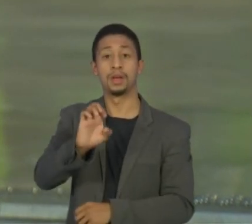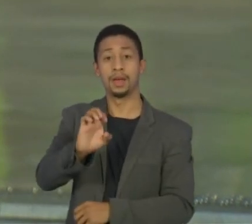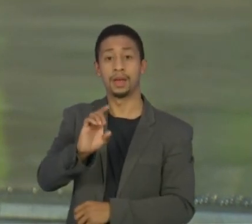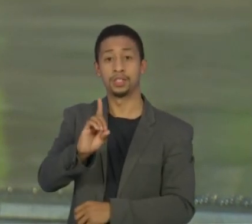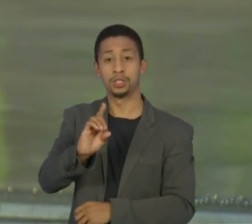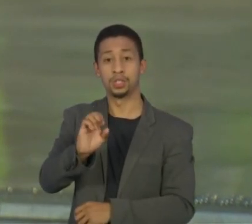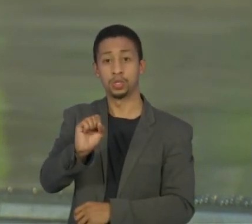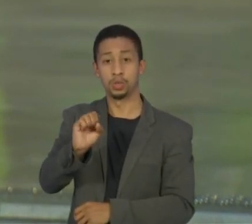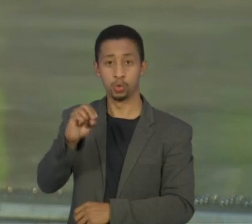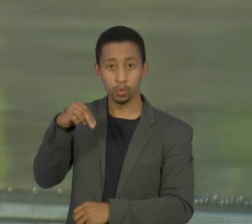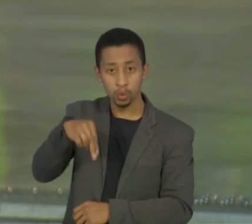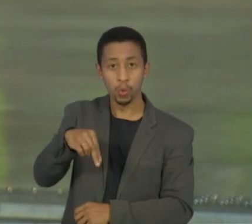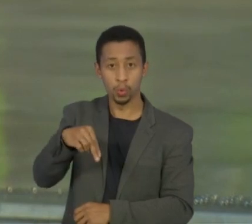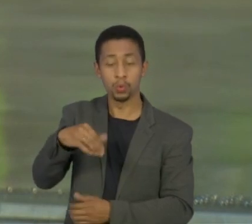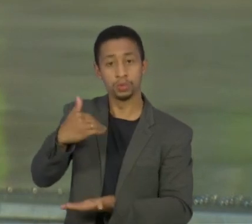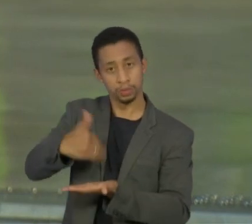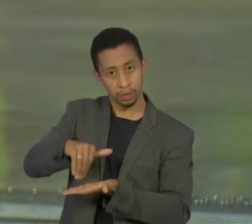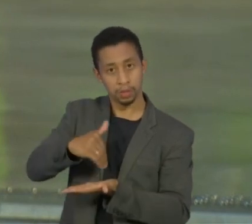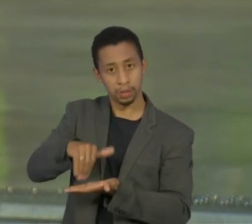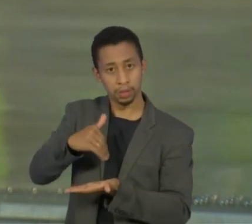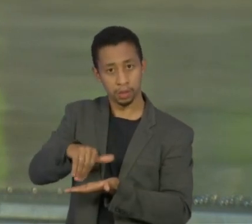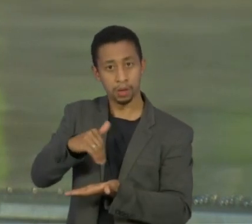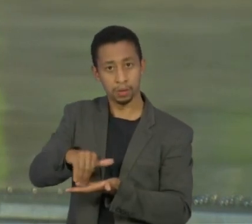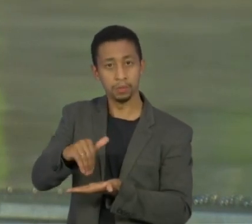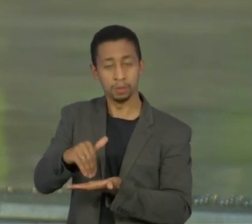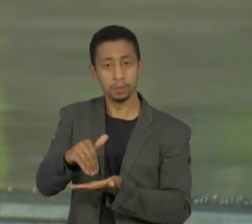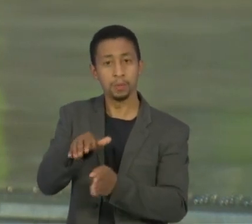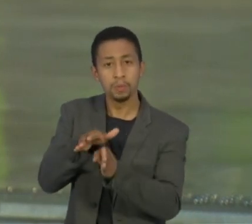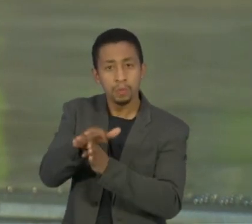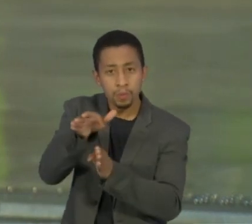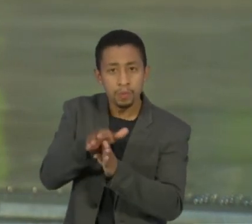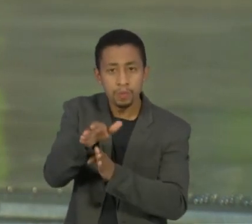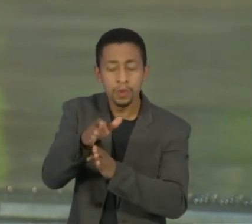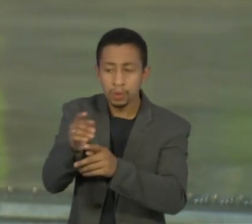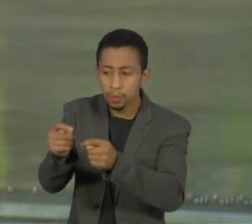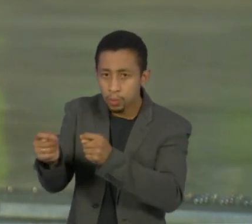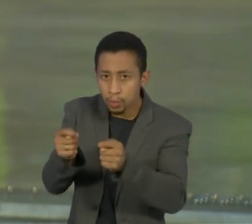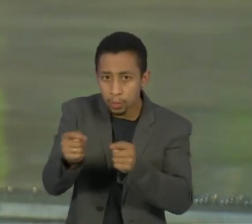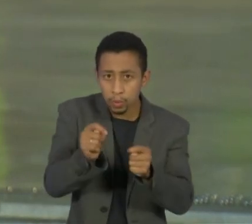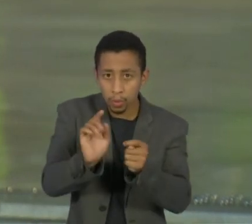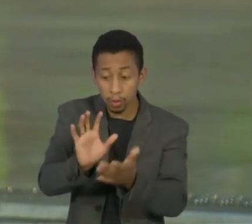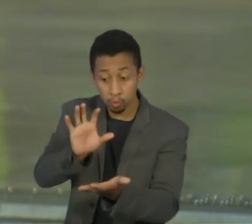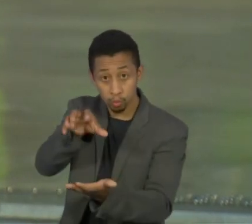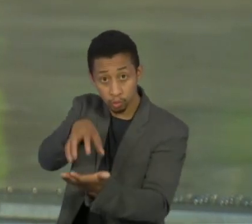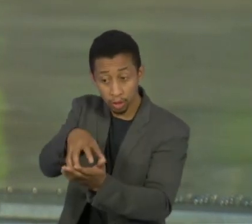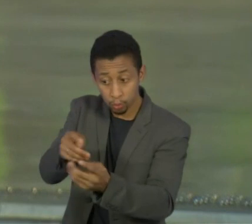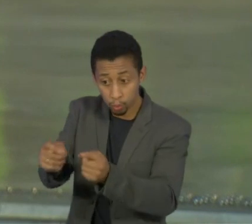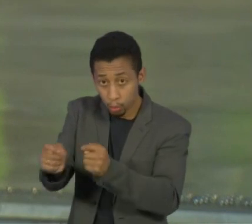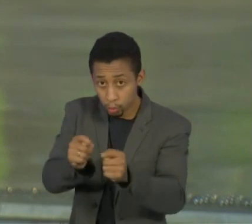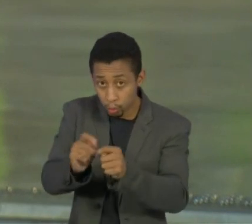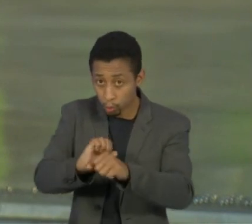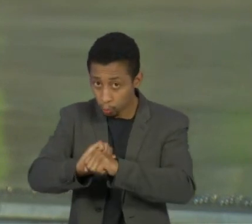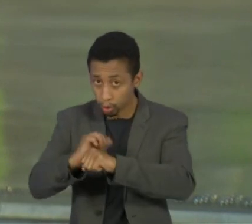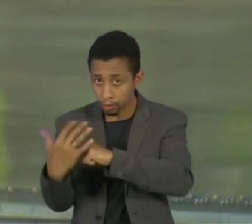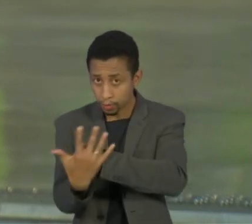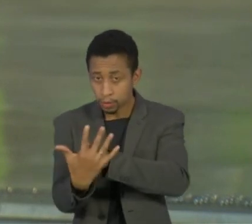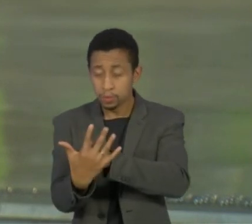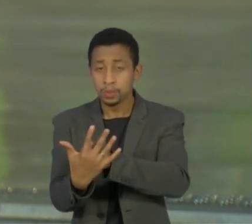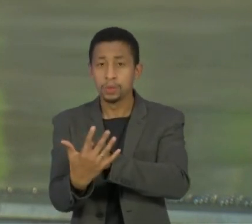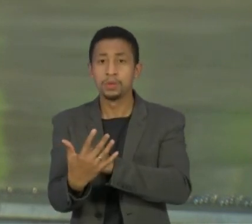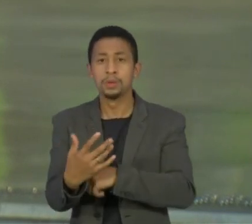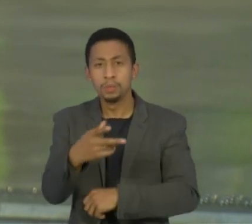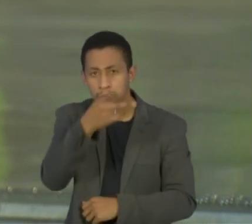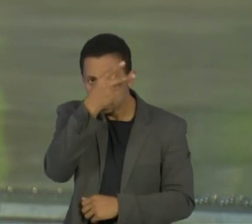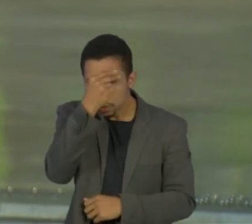a recomendação dada pelo Centro de Contingência é que, apesar do município estar